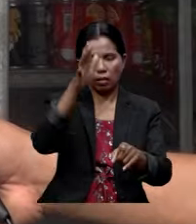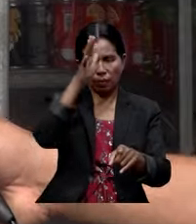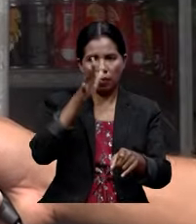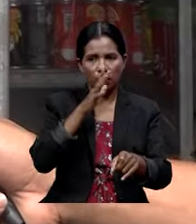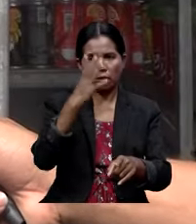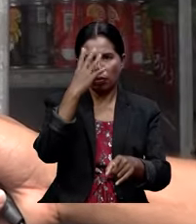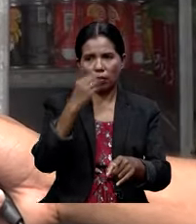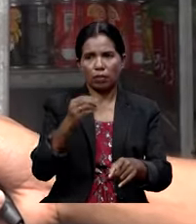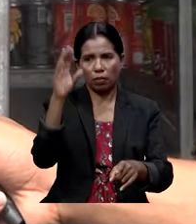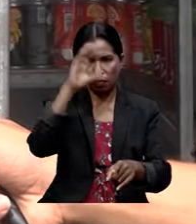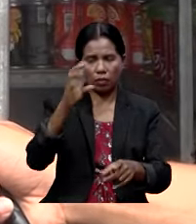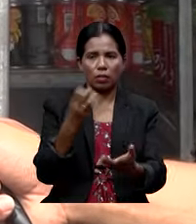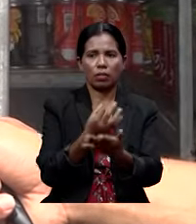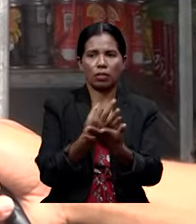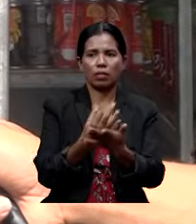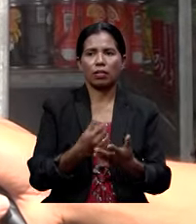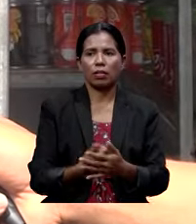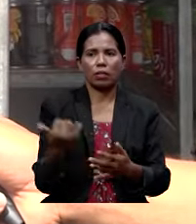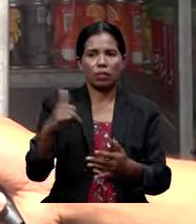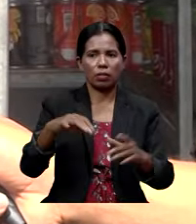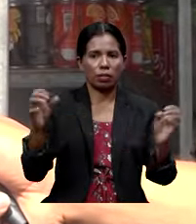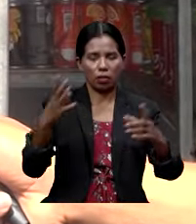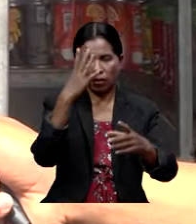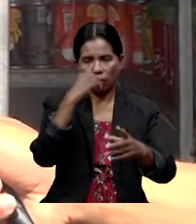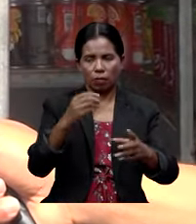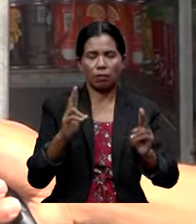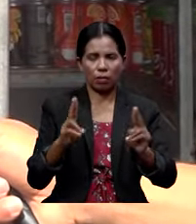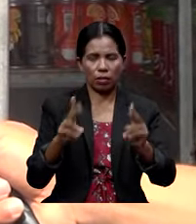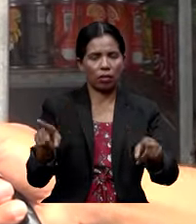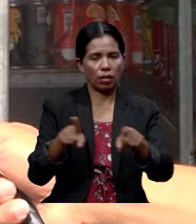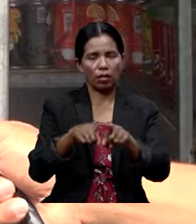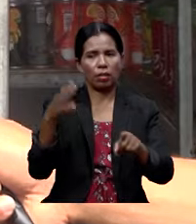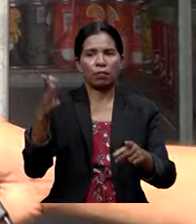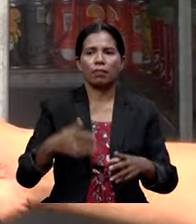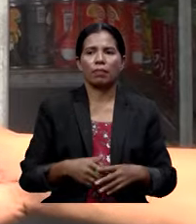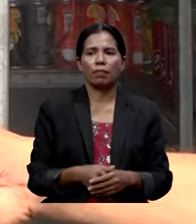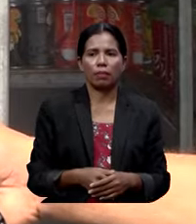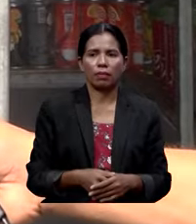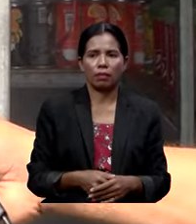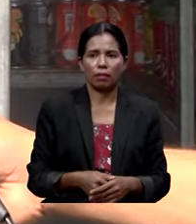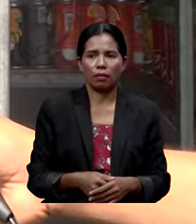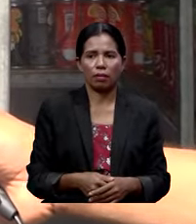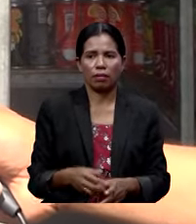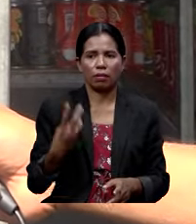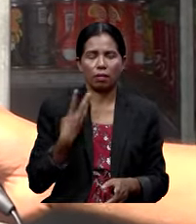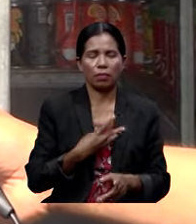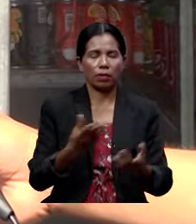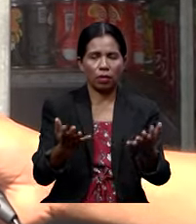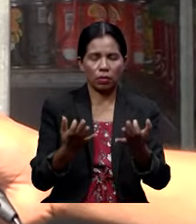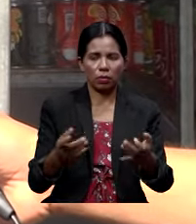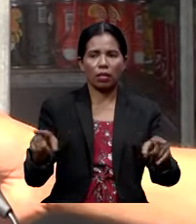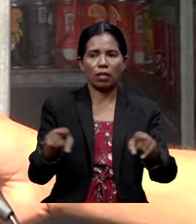suhar ba sira buka osa. Sira lasa tu mai toba maliring han sana ba. Ne tengi ami hakara husi dan ne